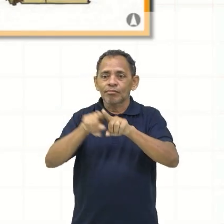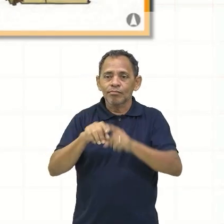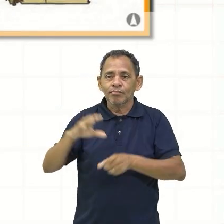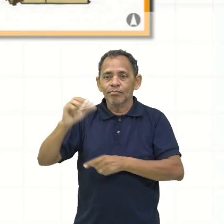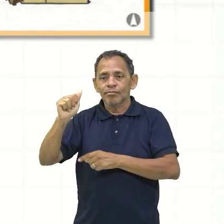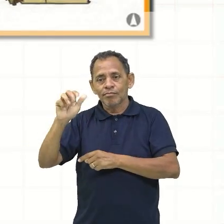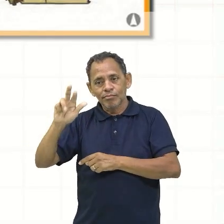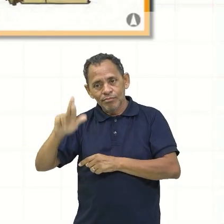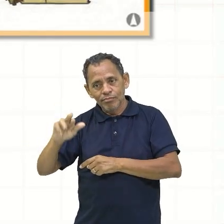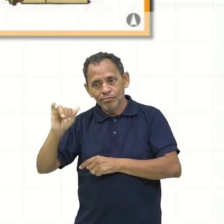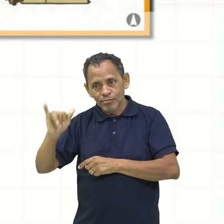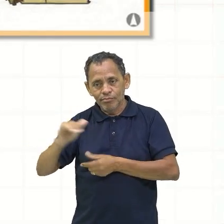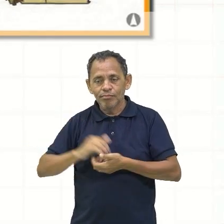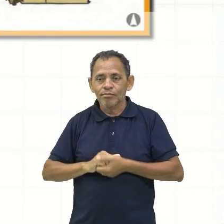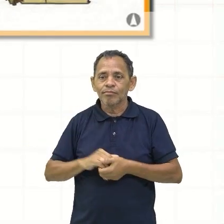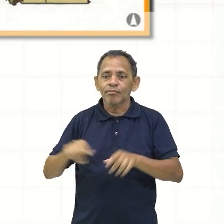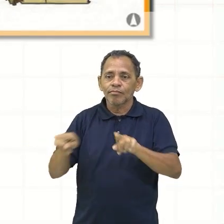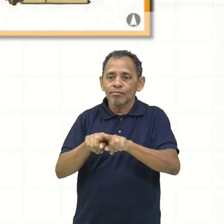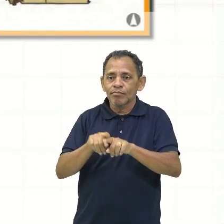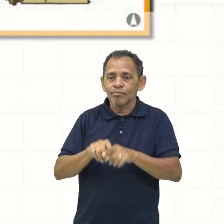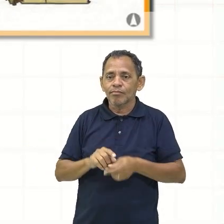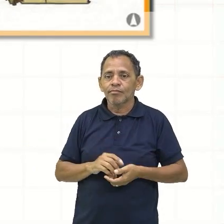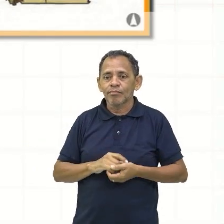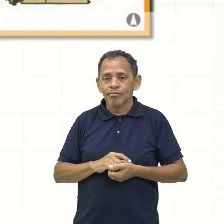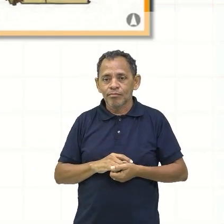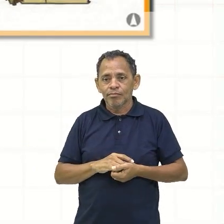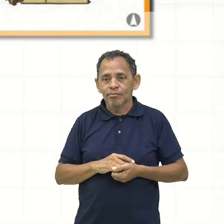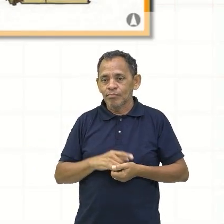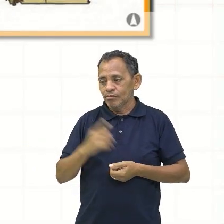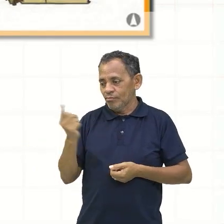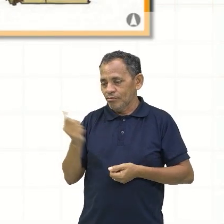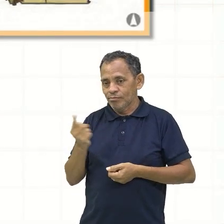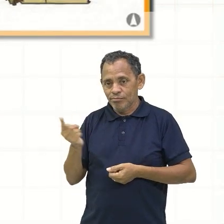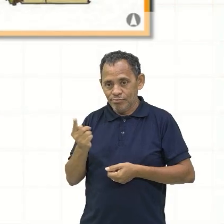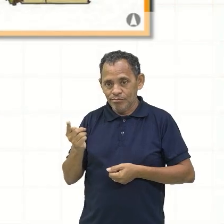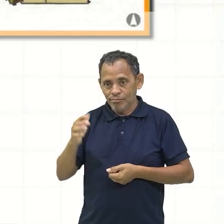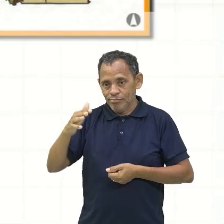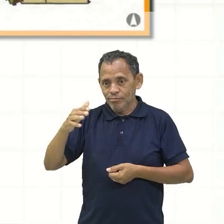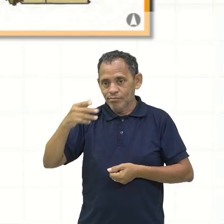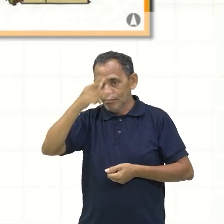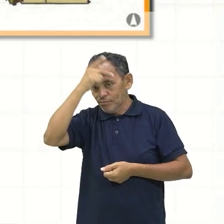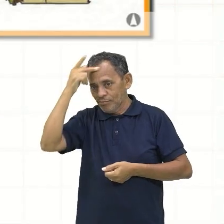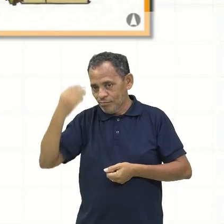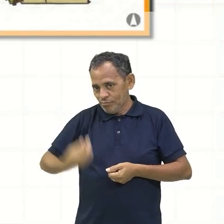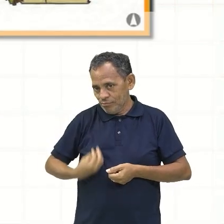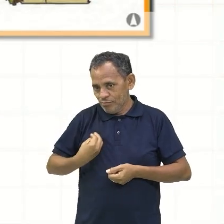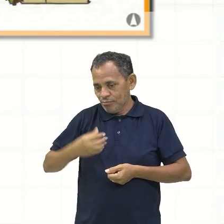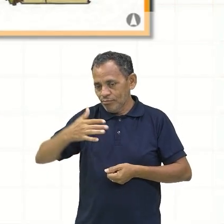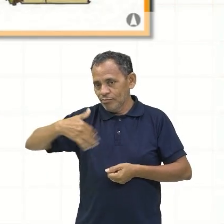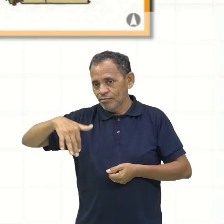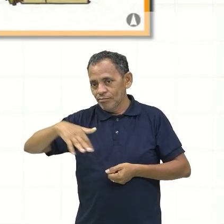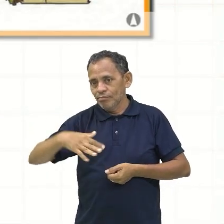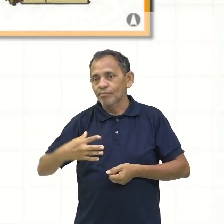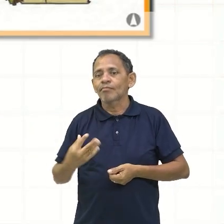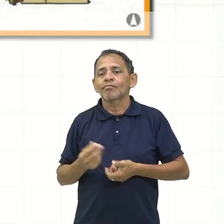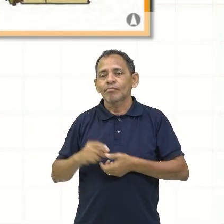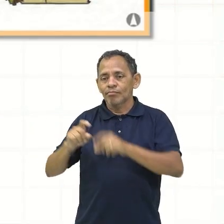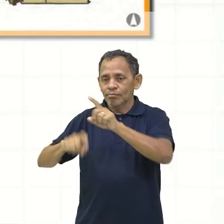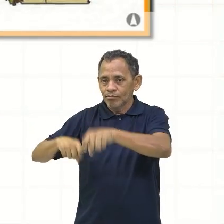destaque para o segundo mapa, que traz a população rural, né? As pessoas que vivem nas áreas rurais.